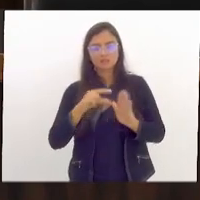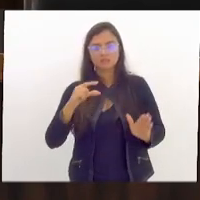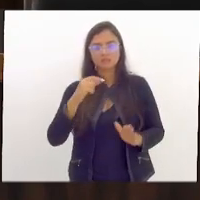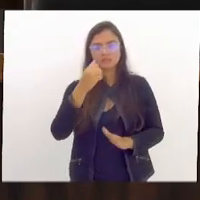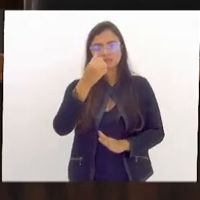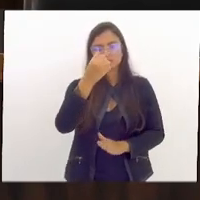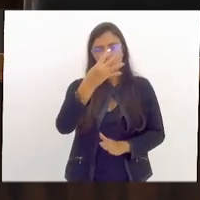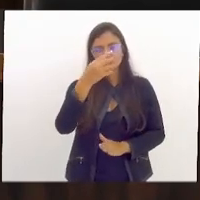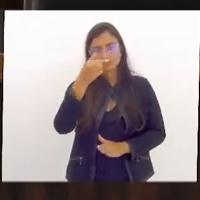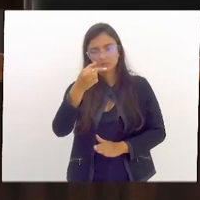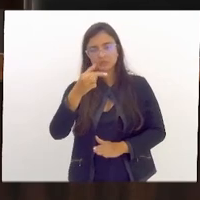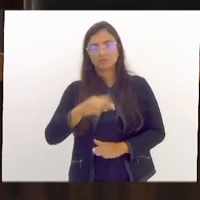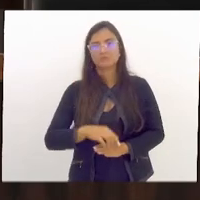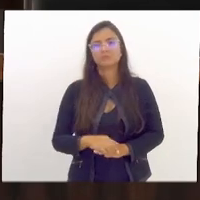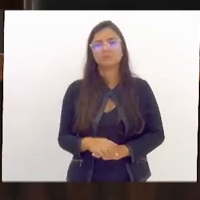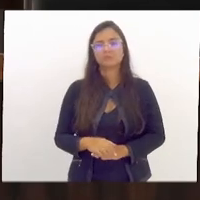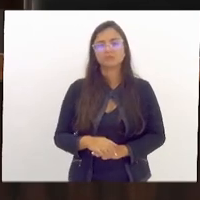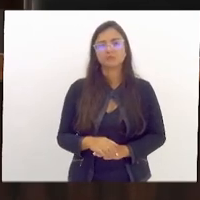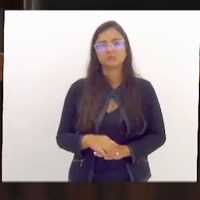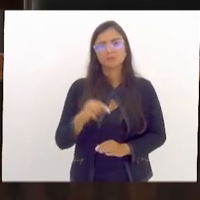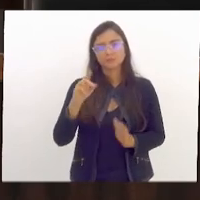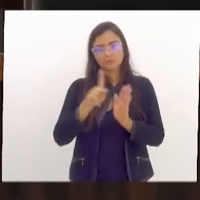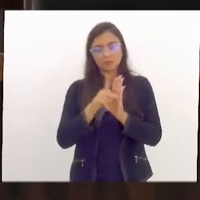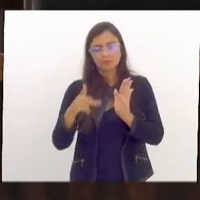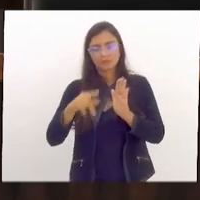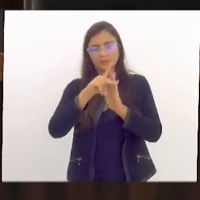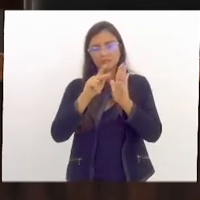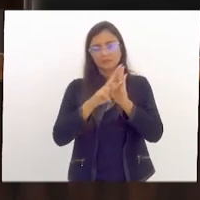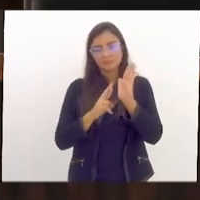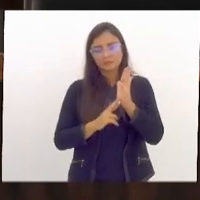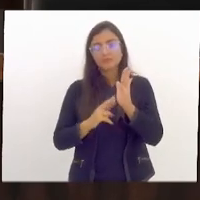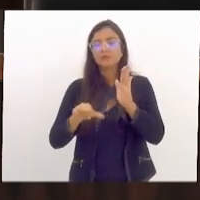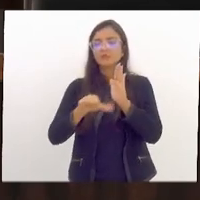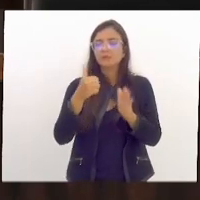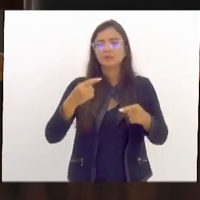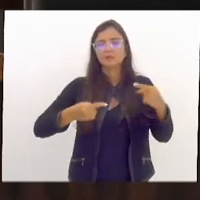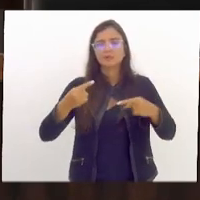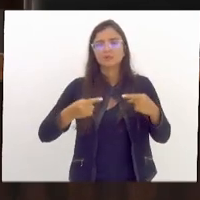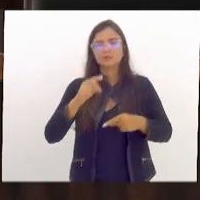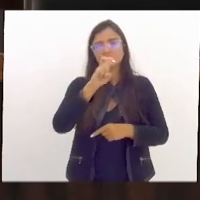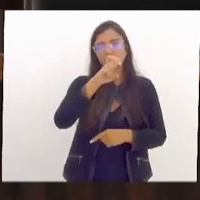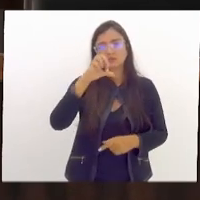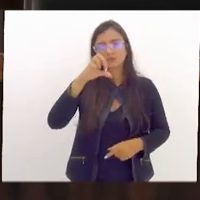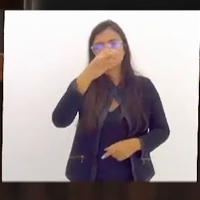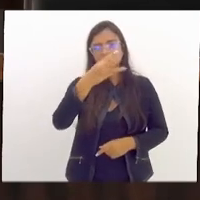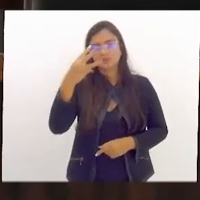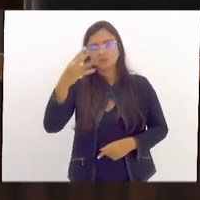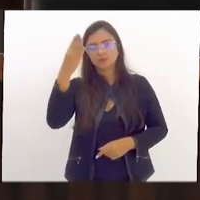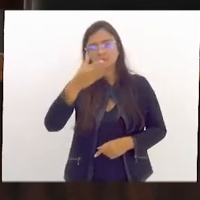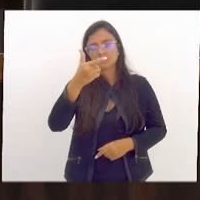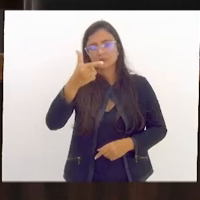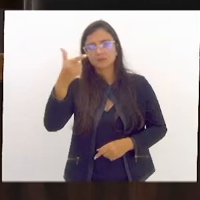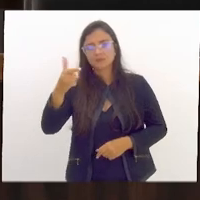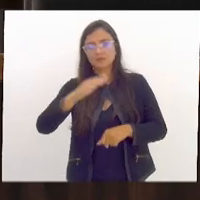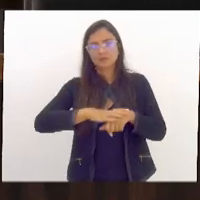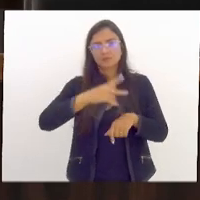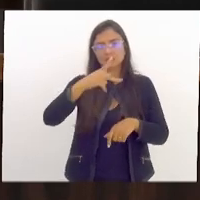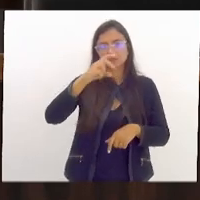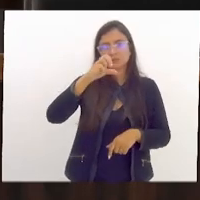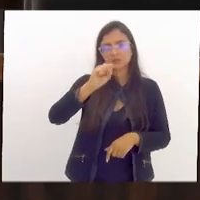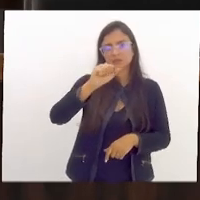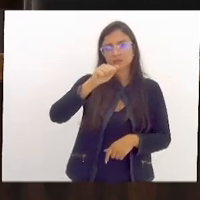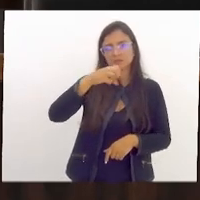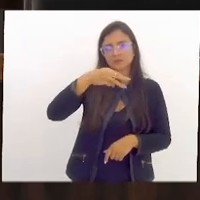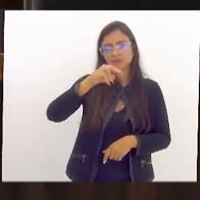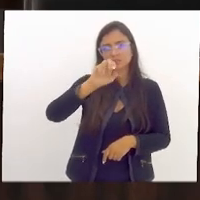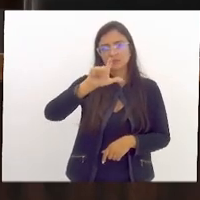47 do Regimento Interno e tramitação ordinária em primeira discussão, projeto de lei número 5933, de 22, de autoria do deputado Samuel Malafaia, que altera a